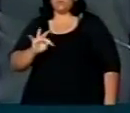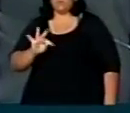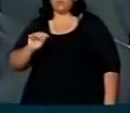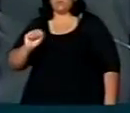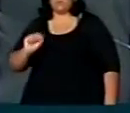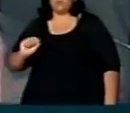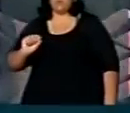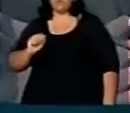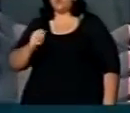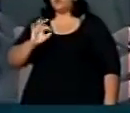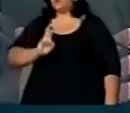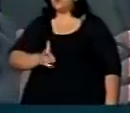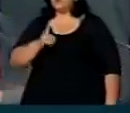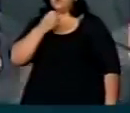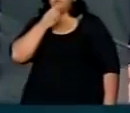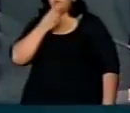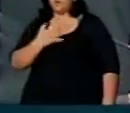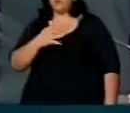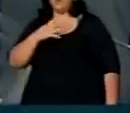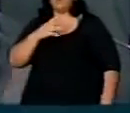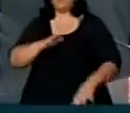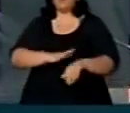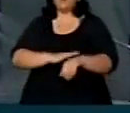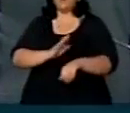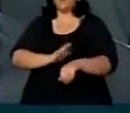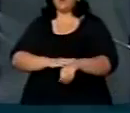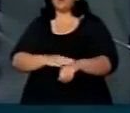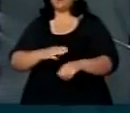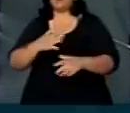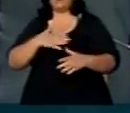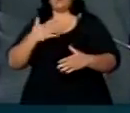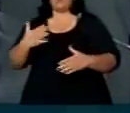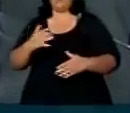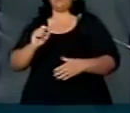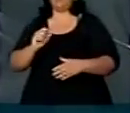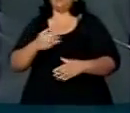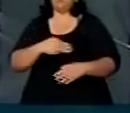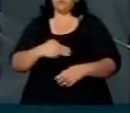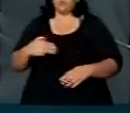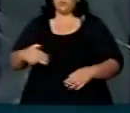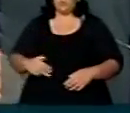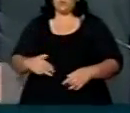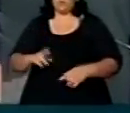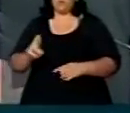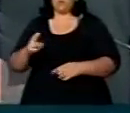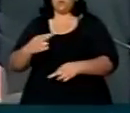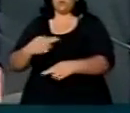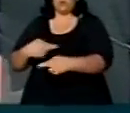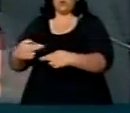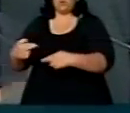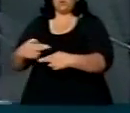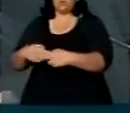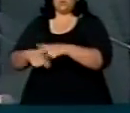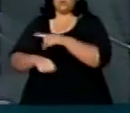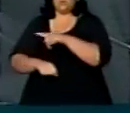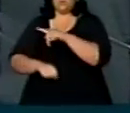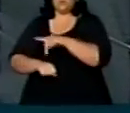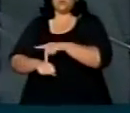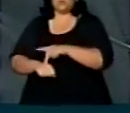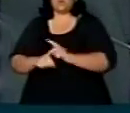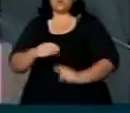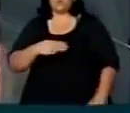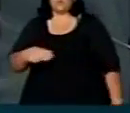aqui consagrado como a surpresa, ministro das Relações Exteriores. A ministra Dilma